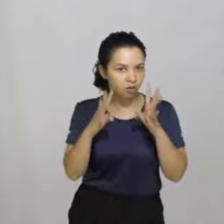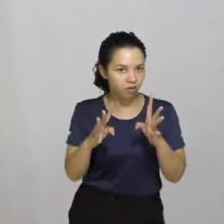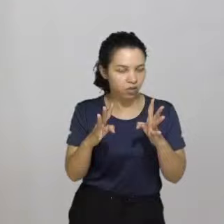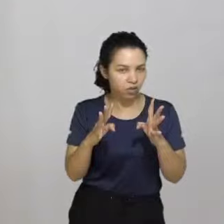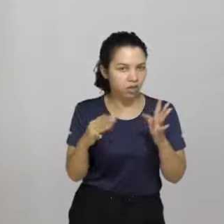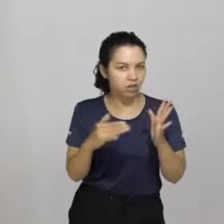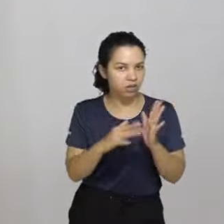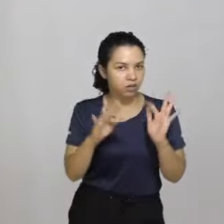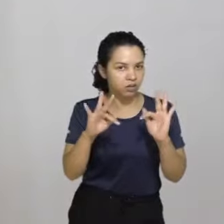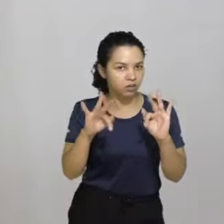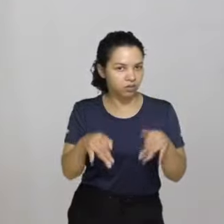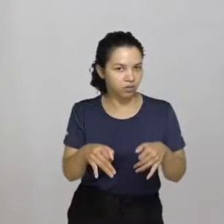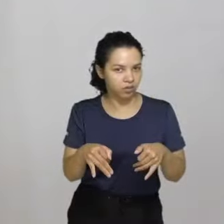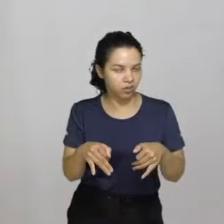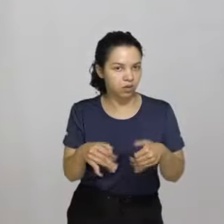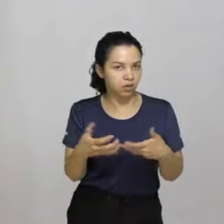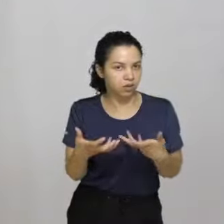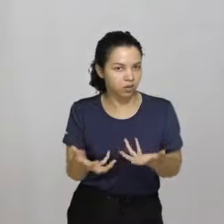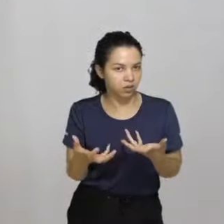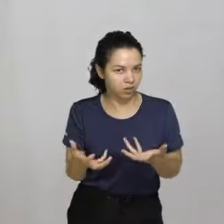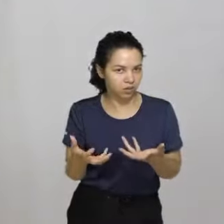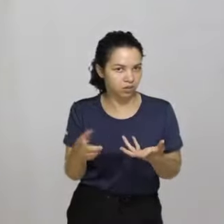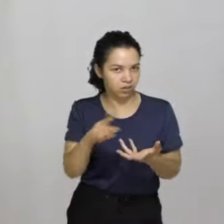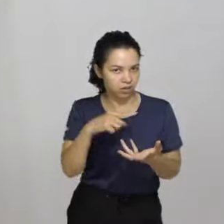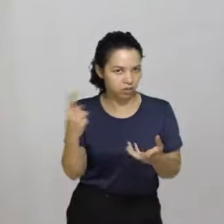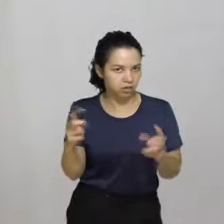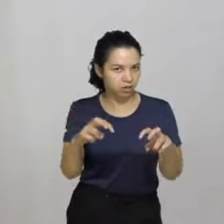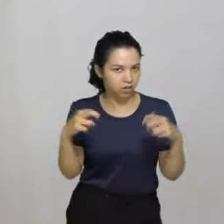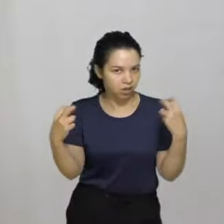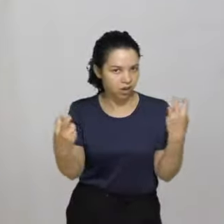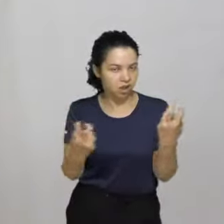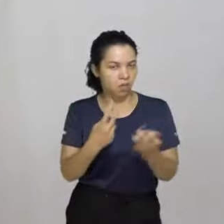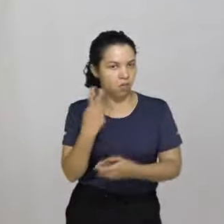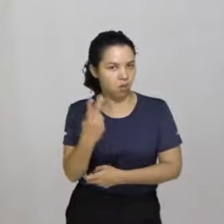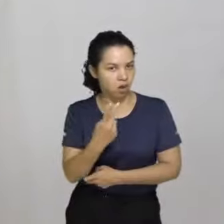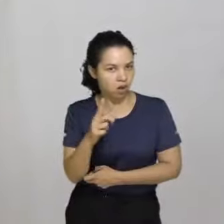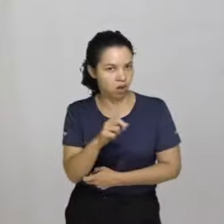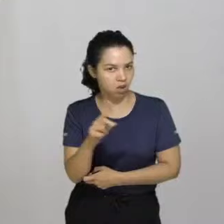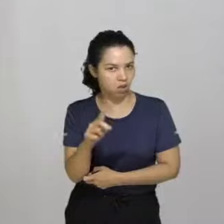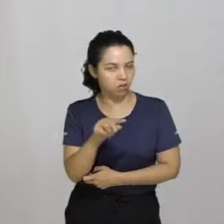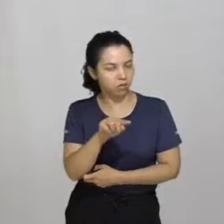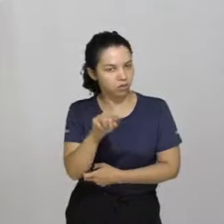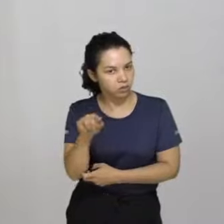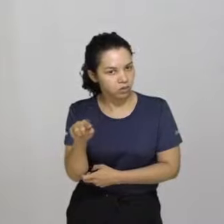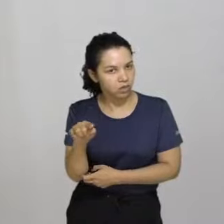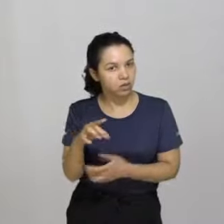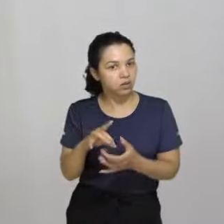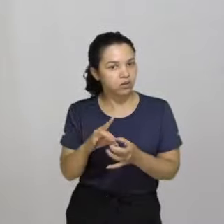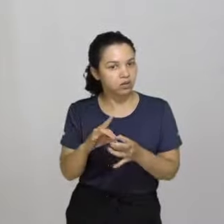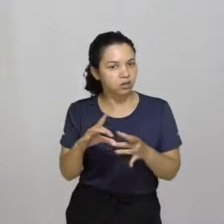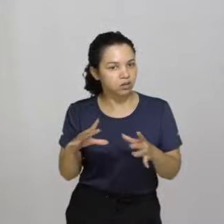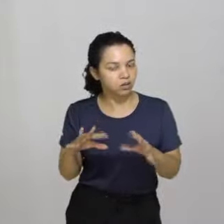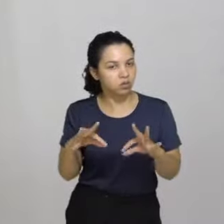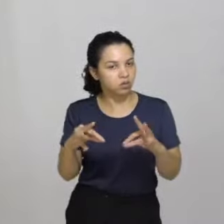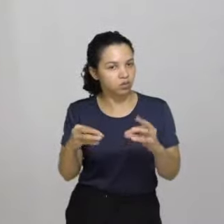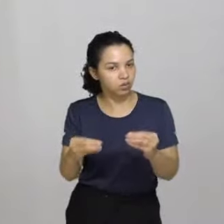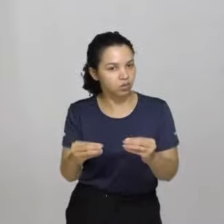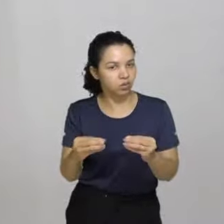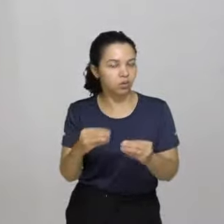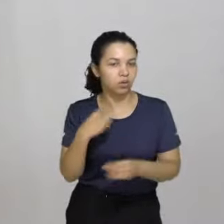gostaria que isso aqui não fosse uma galeria política e que vocês permitissem que todos os deputados pudessem